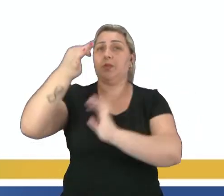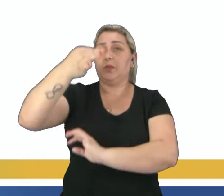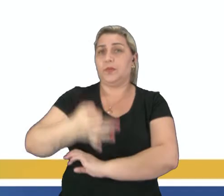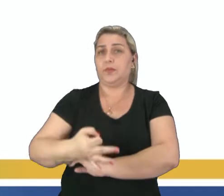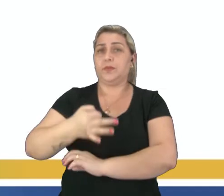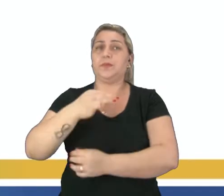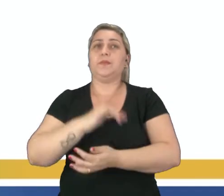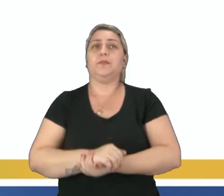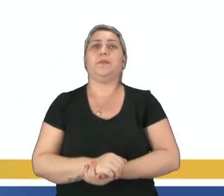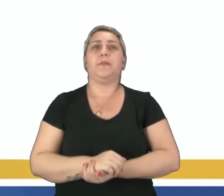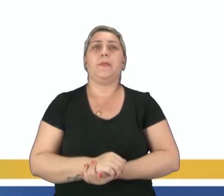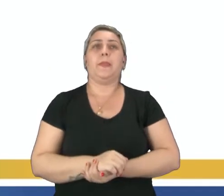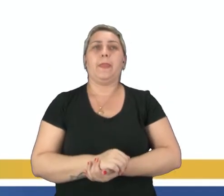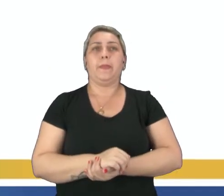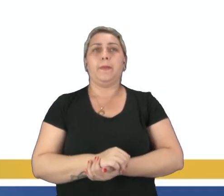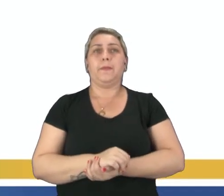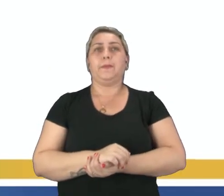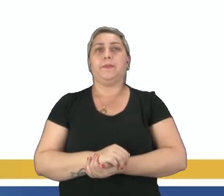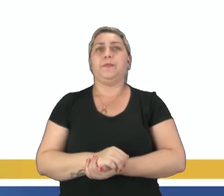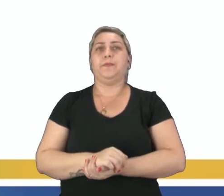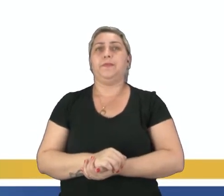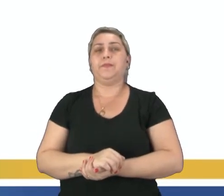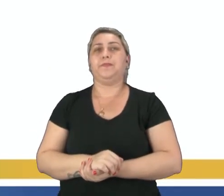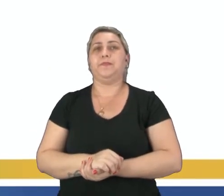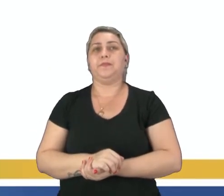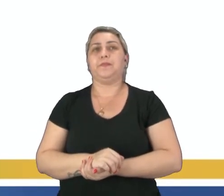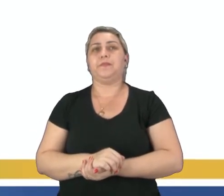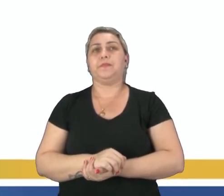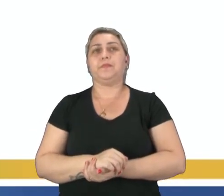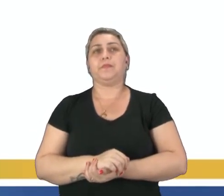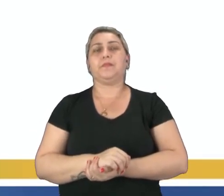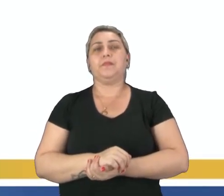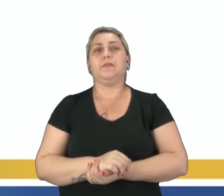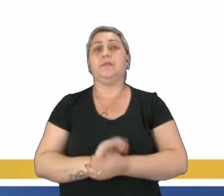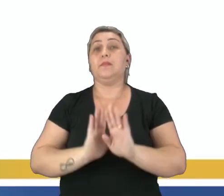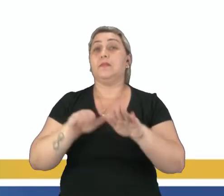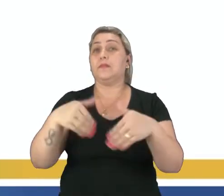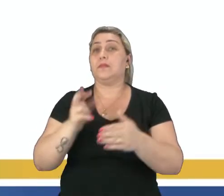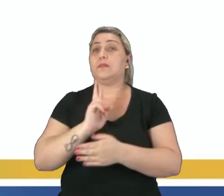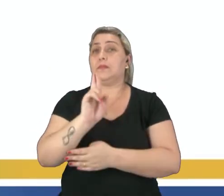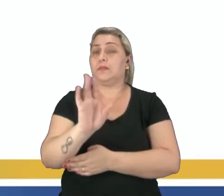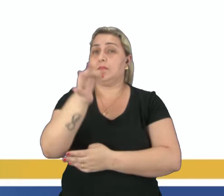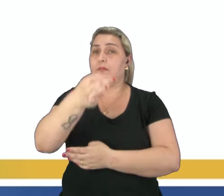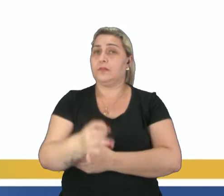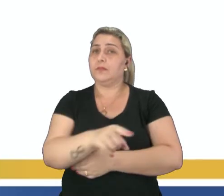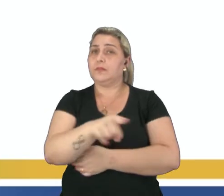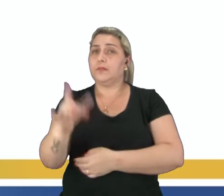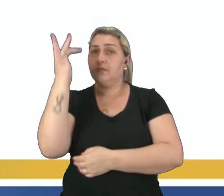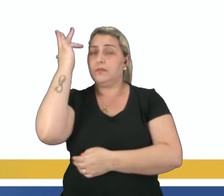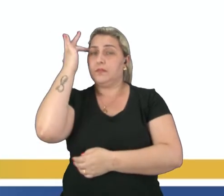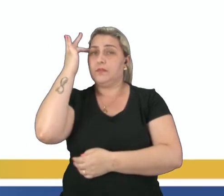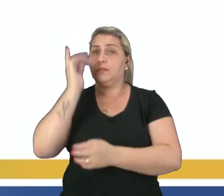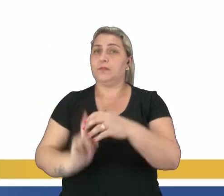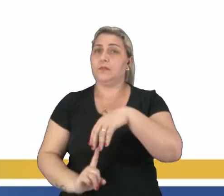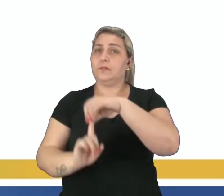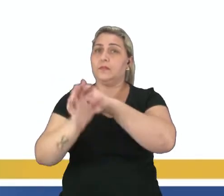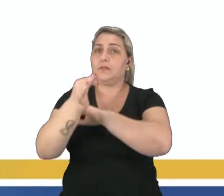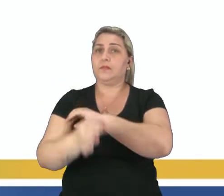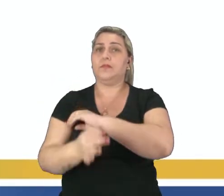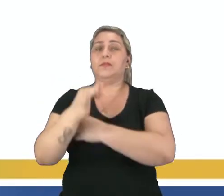corpo celular e o axônio. Mais à frente a gente vai ver uma imagem que retrata, né, como que os neurônios podem